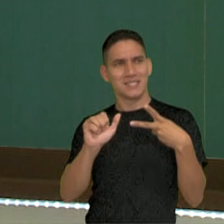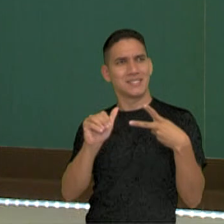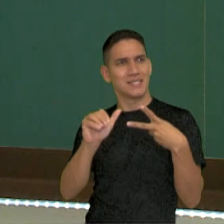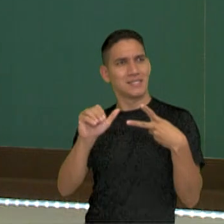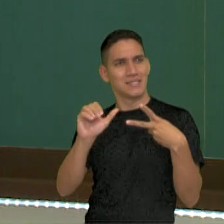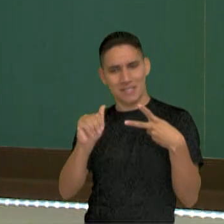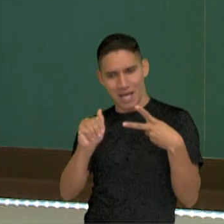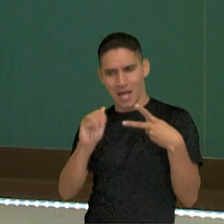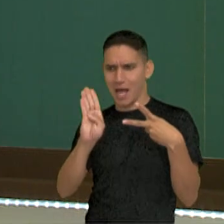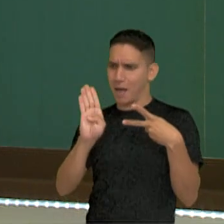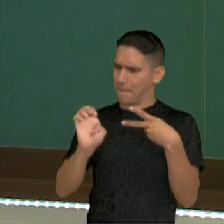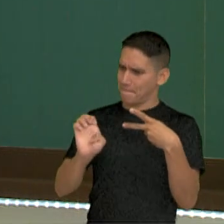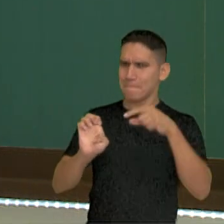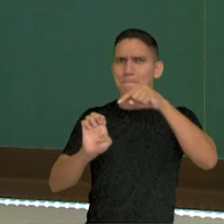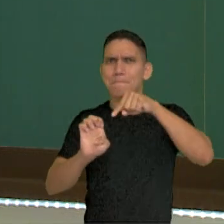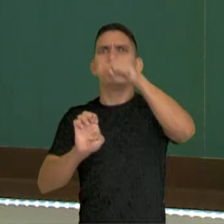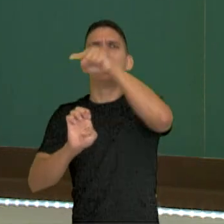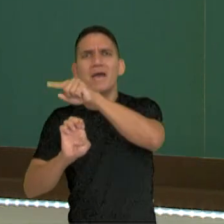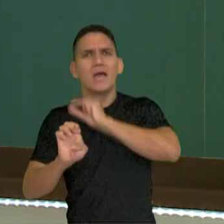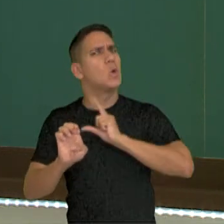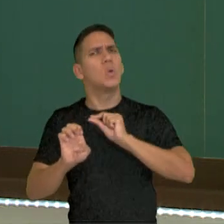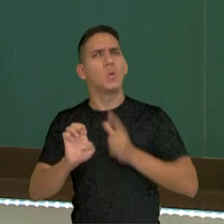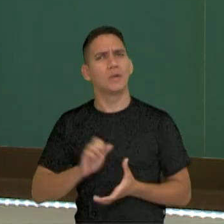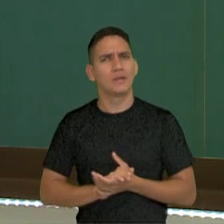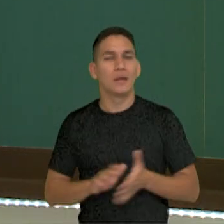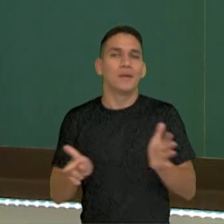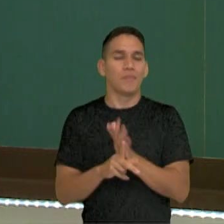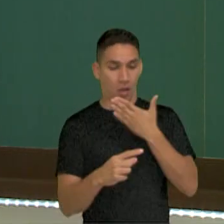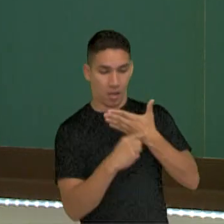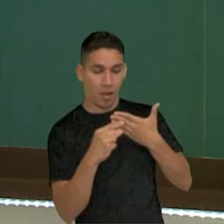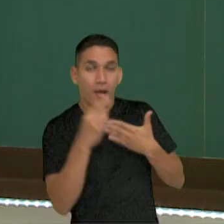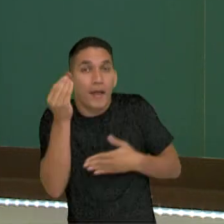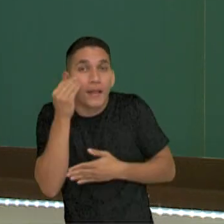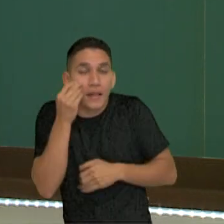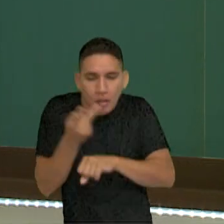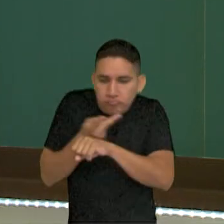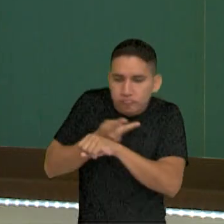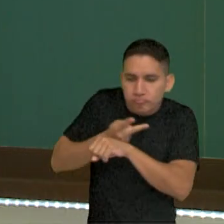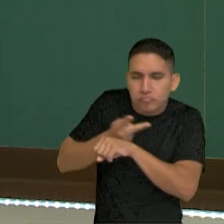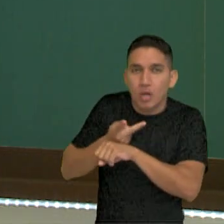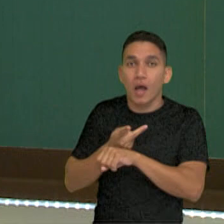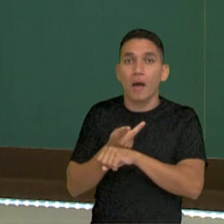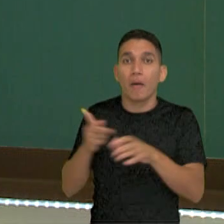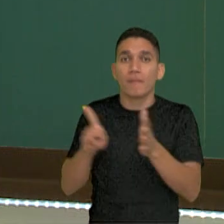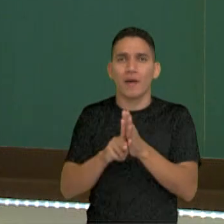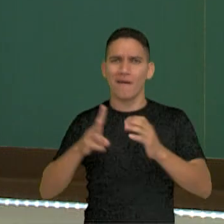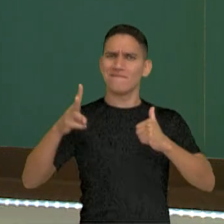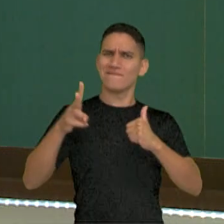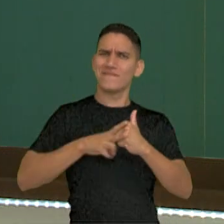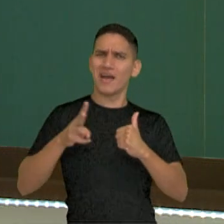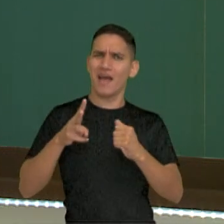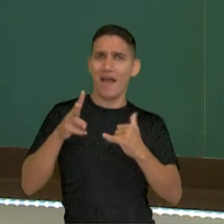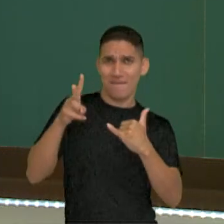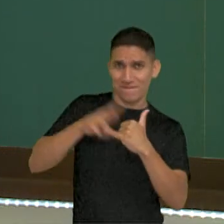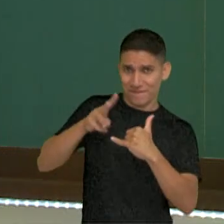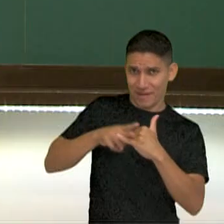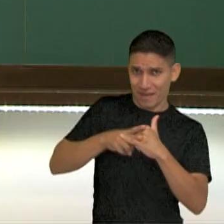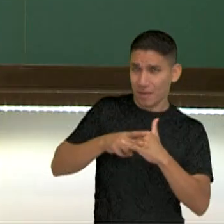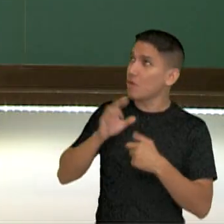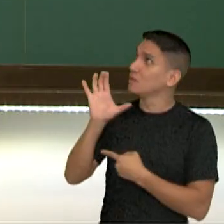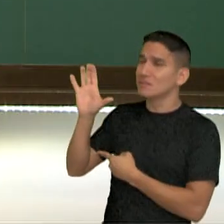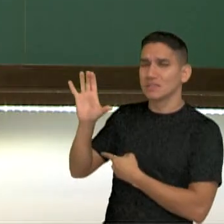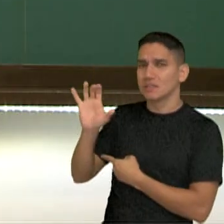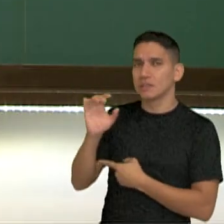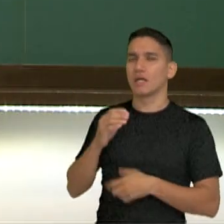nesse trecho, que efeito, né, o autor buscou ao retratar os verbos dessa forma? Tá?